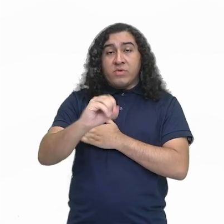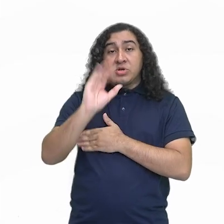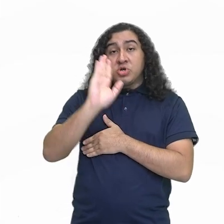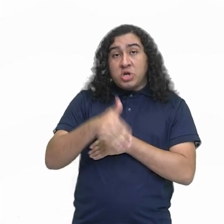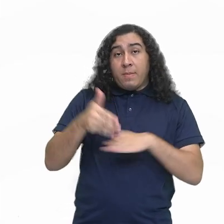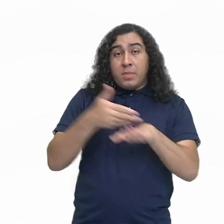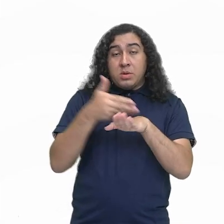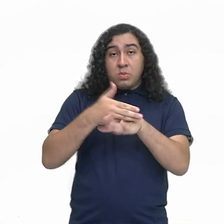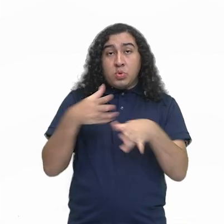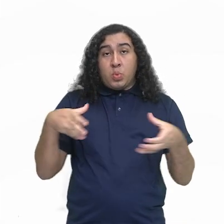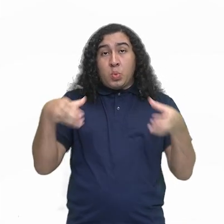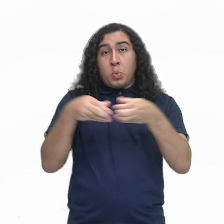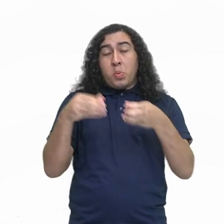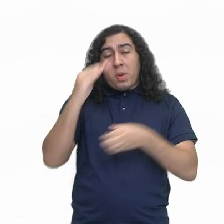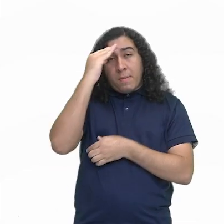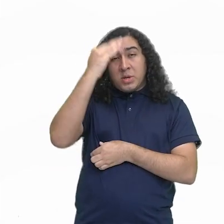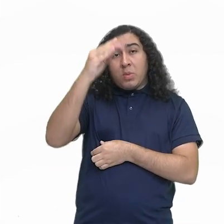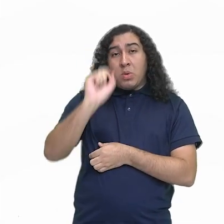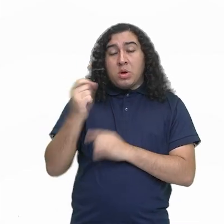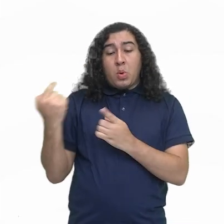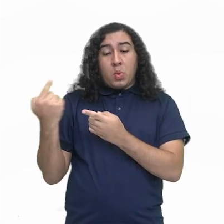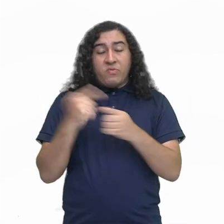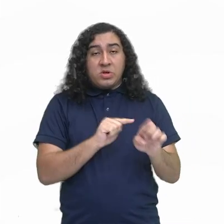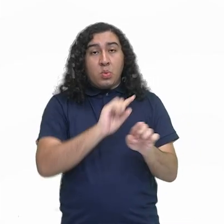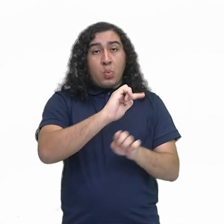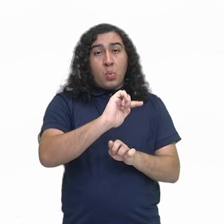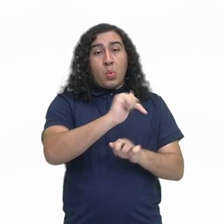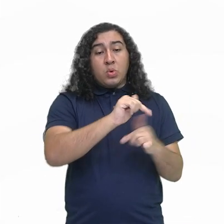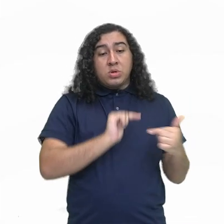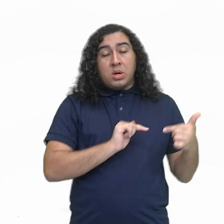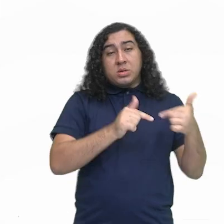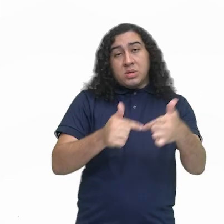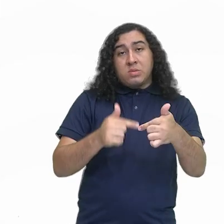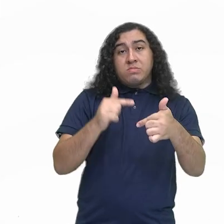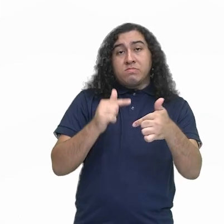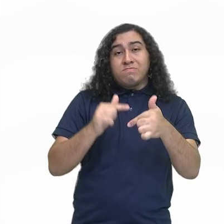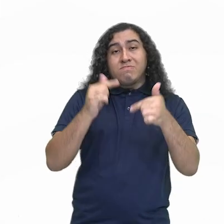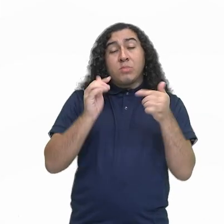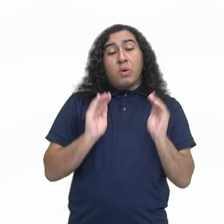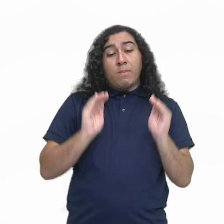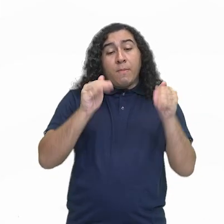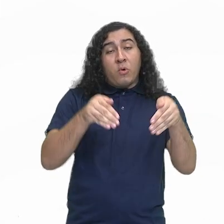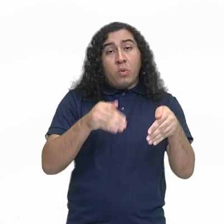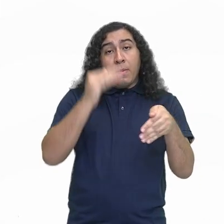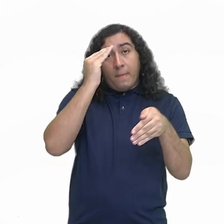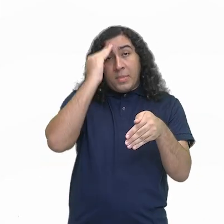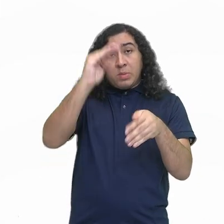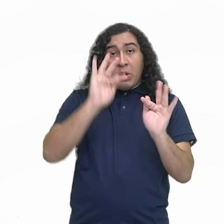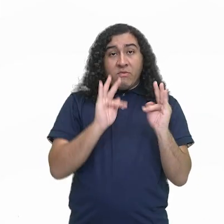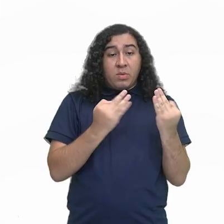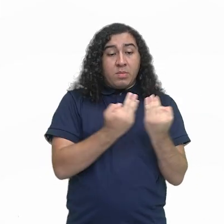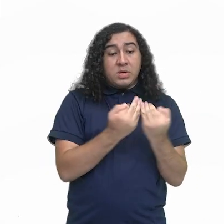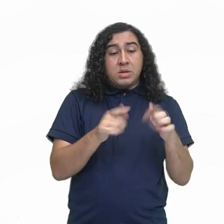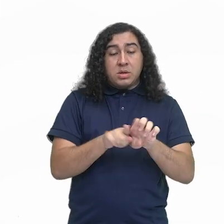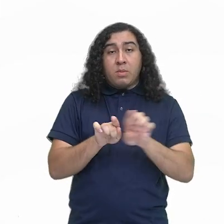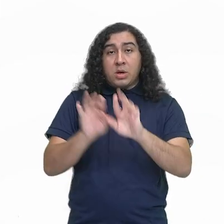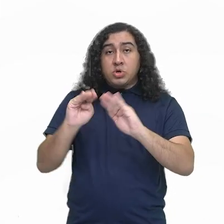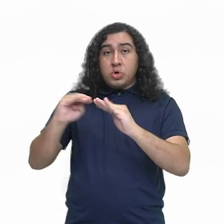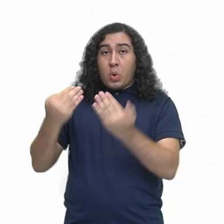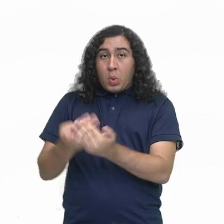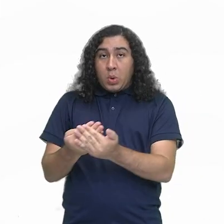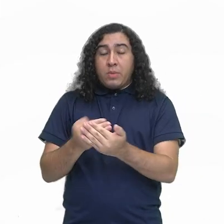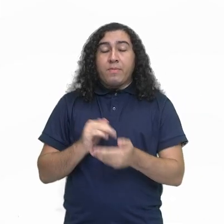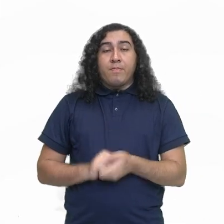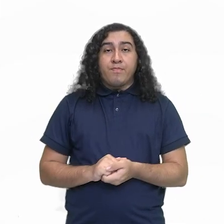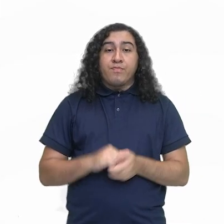muitos dos casos, rivalizando com outros agentes, em especial a família e a escola. No